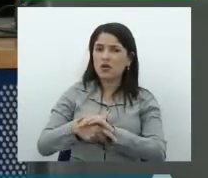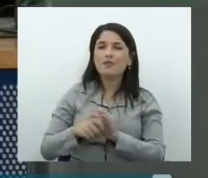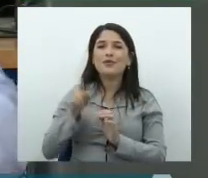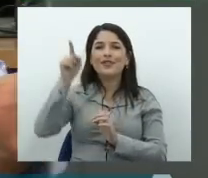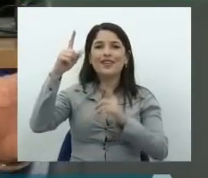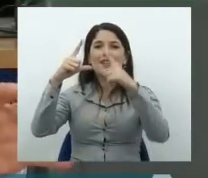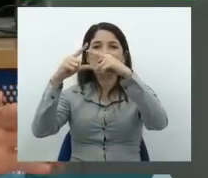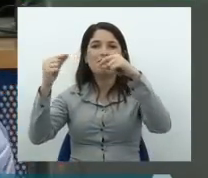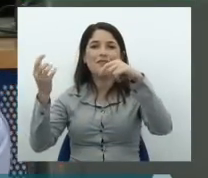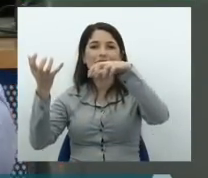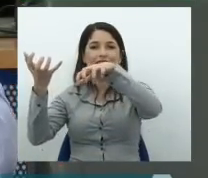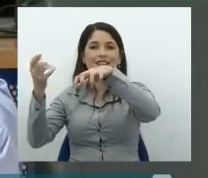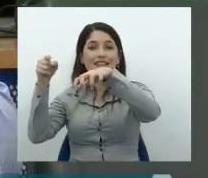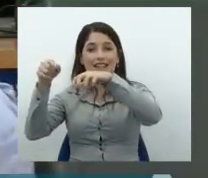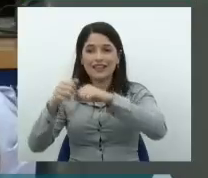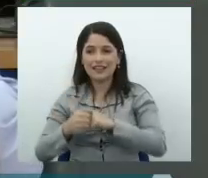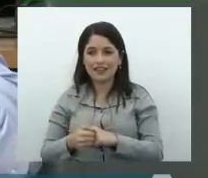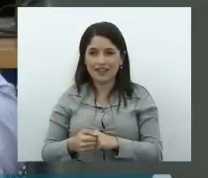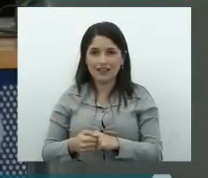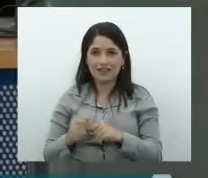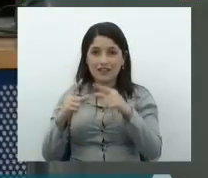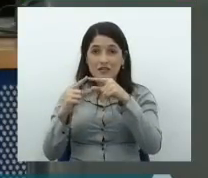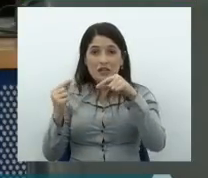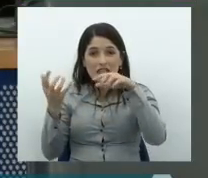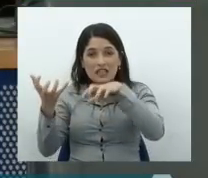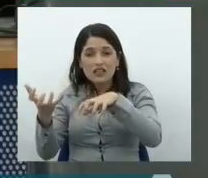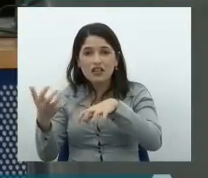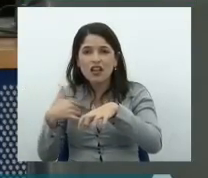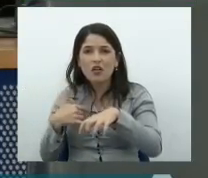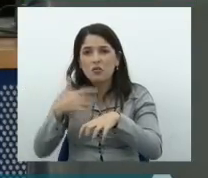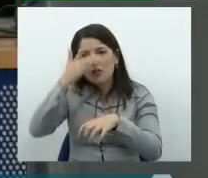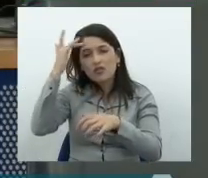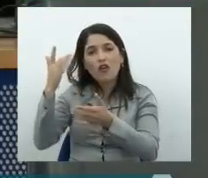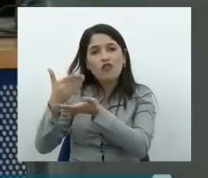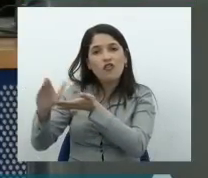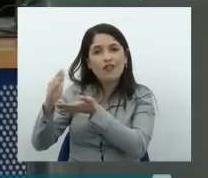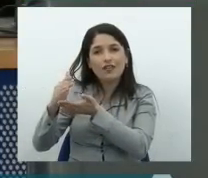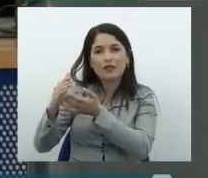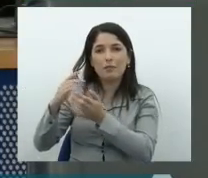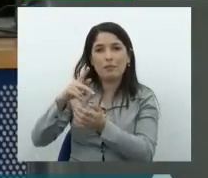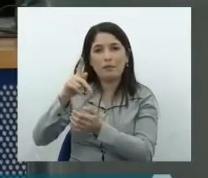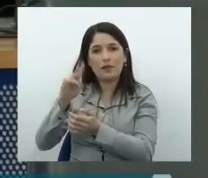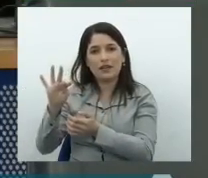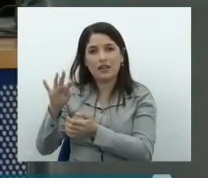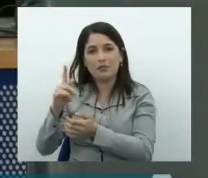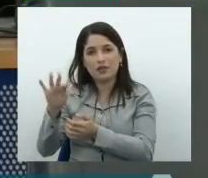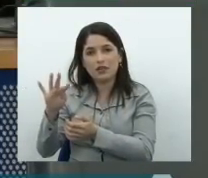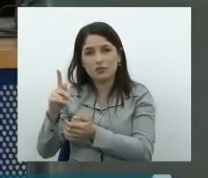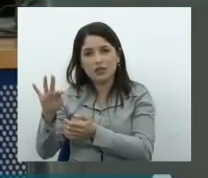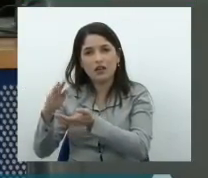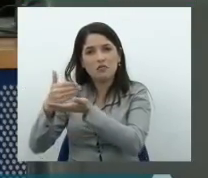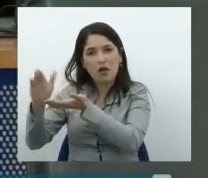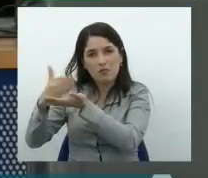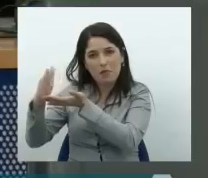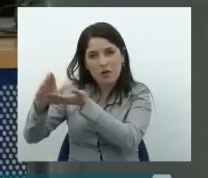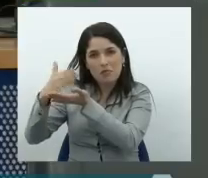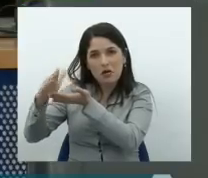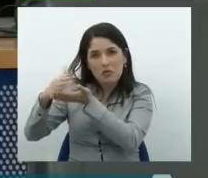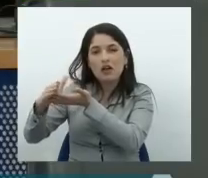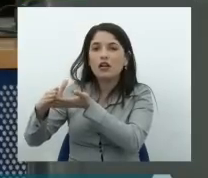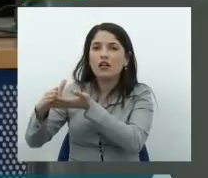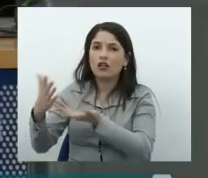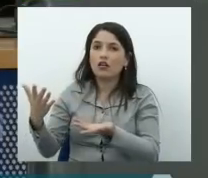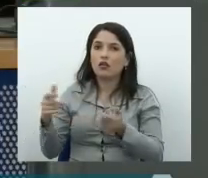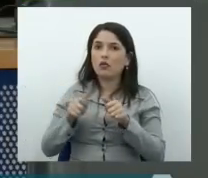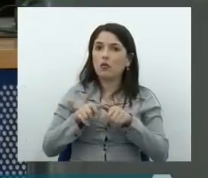Brasília, tudo fora, você já pensou o que pode acontecer em Guarulhos? Nós podemos ter mais gente de fora aqui nessa administração, que Guarulhos não